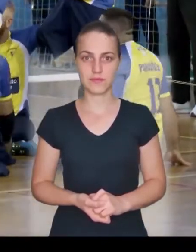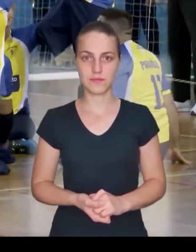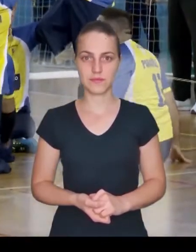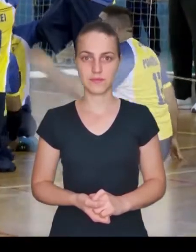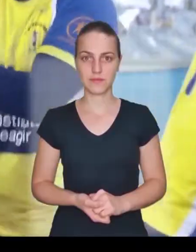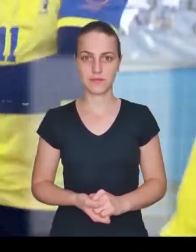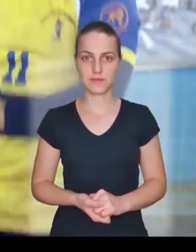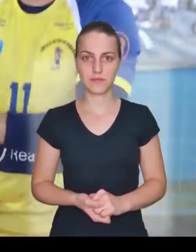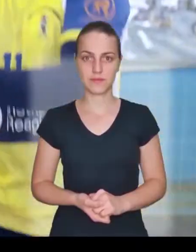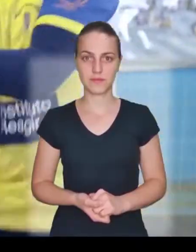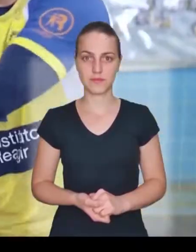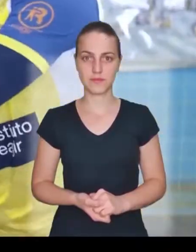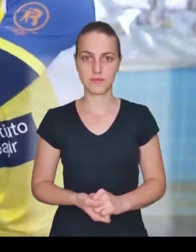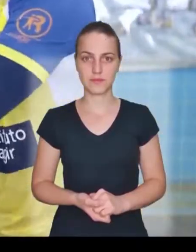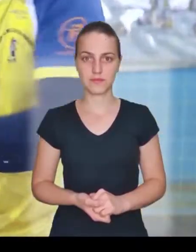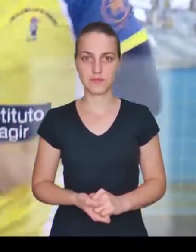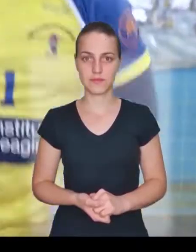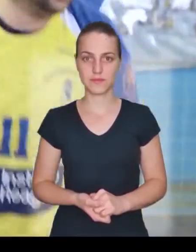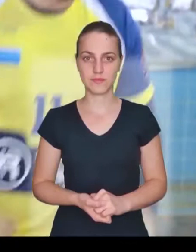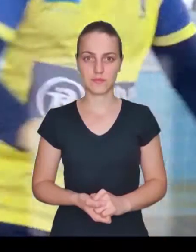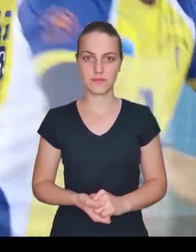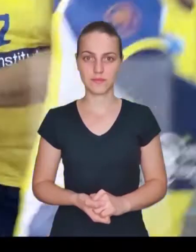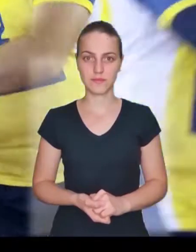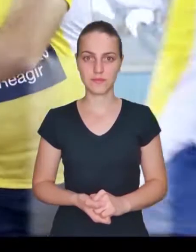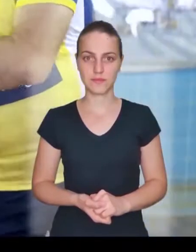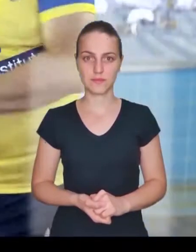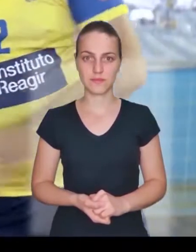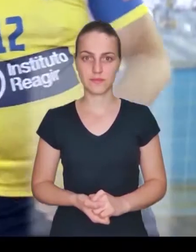Leandro da Silva Santos, atleta de vôlei sentado.